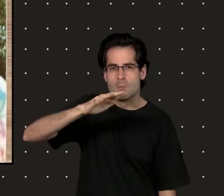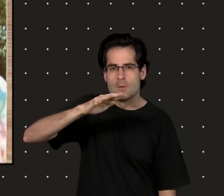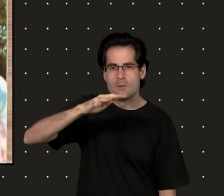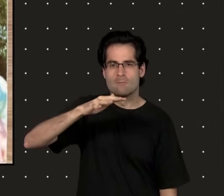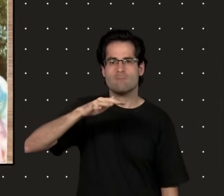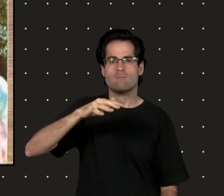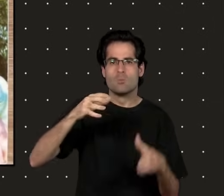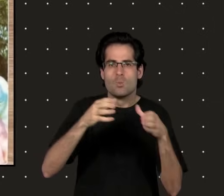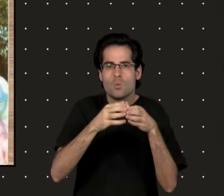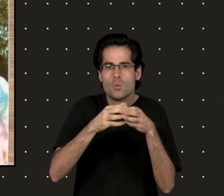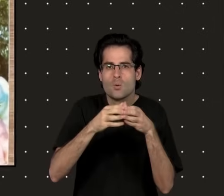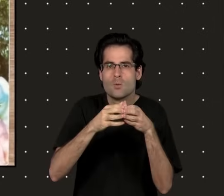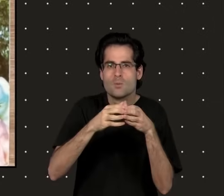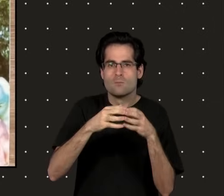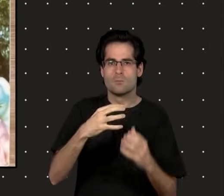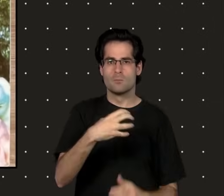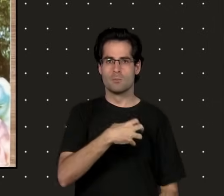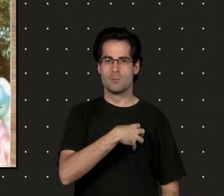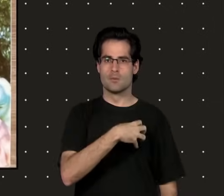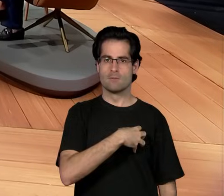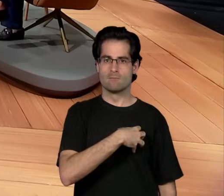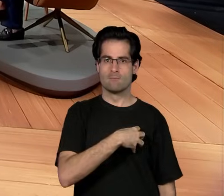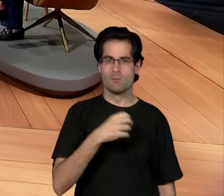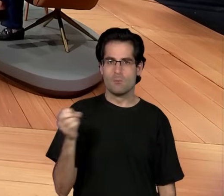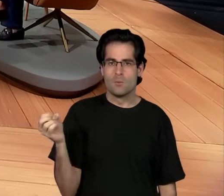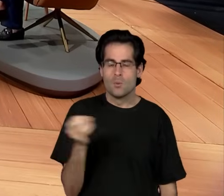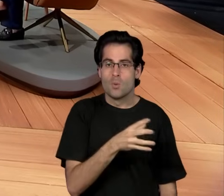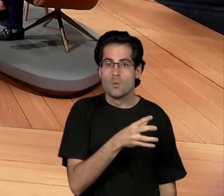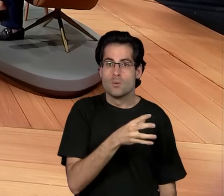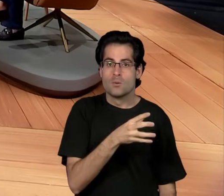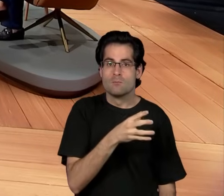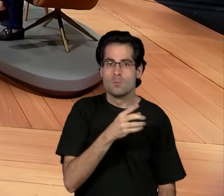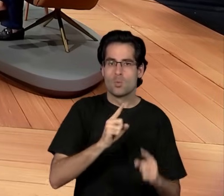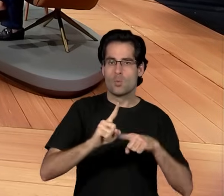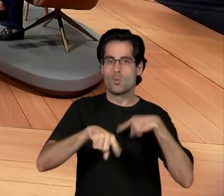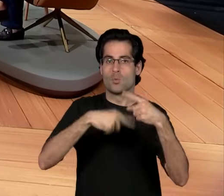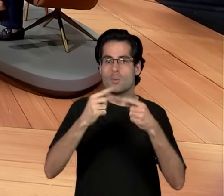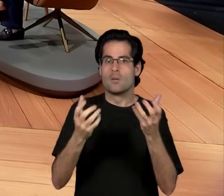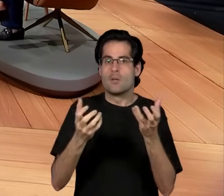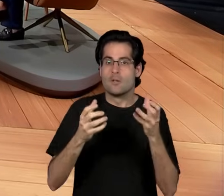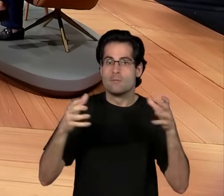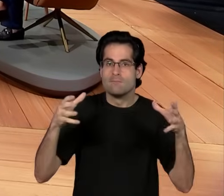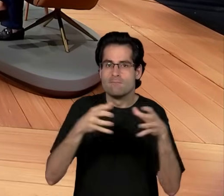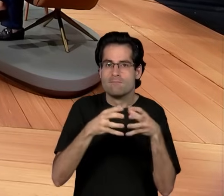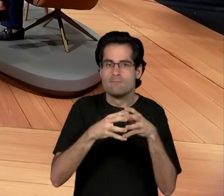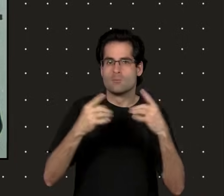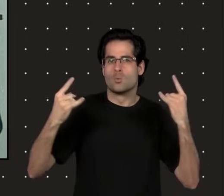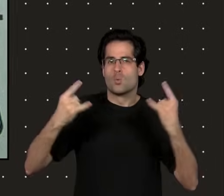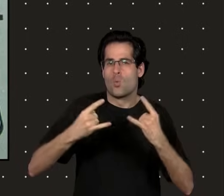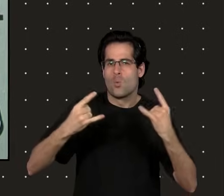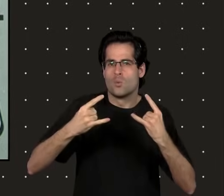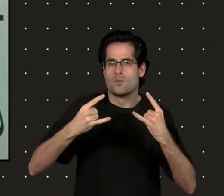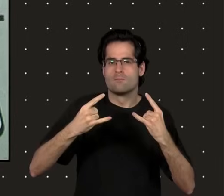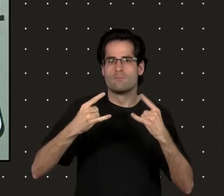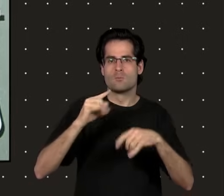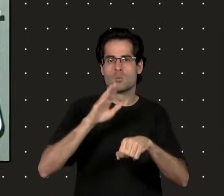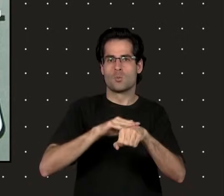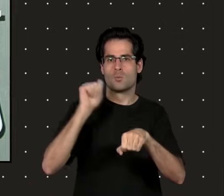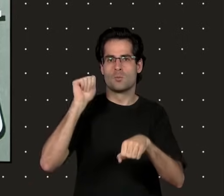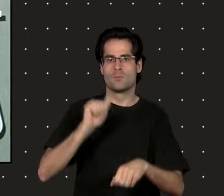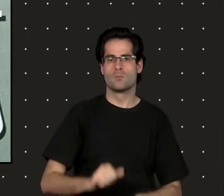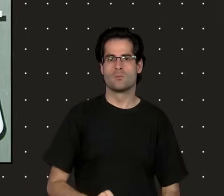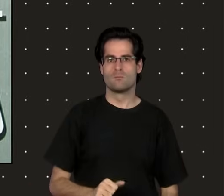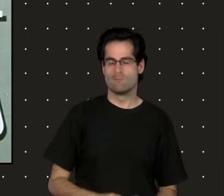que partir para contratar bandas de rock, né? E aí contratei os Titãs